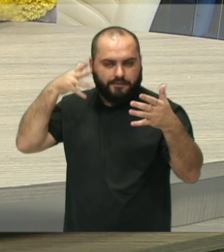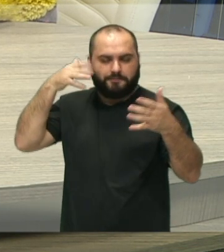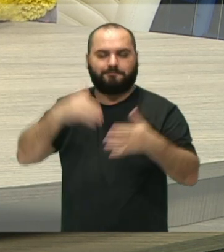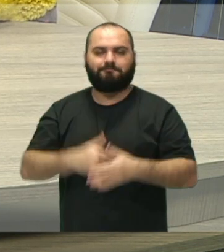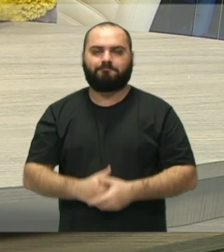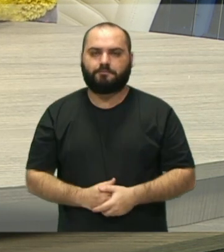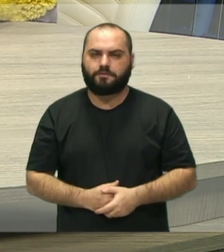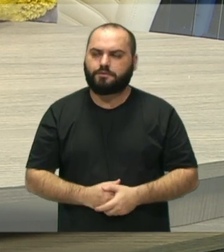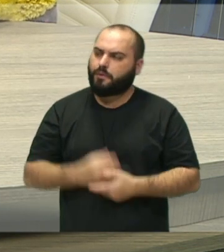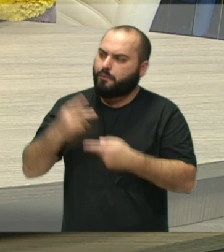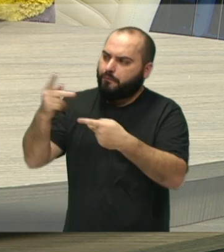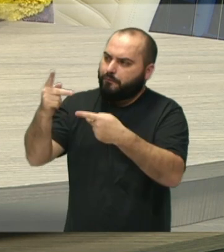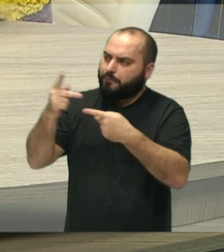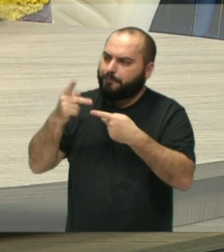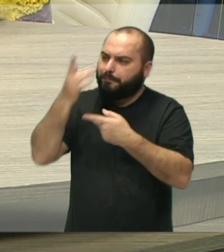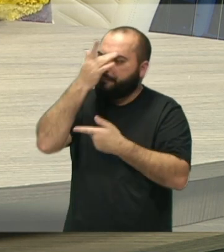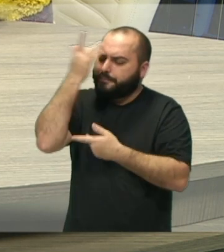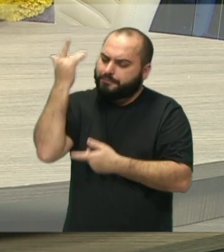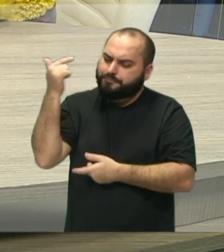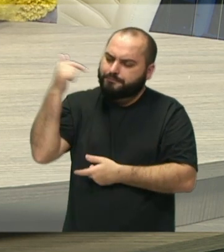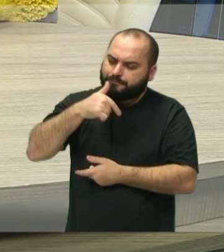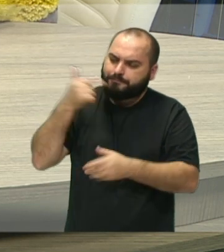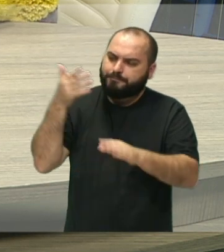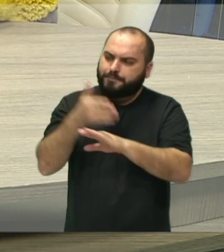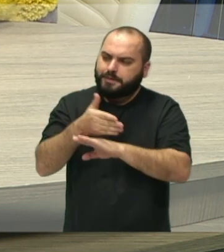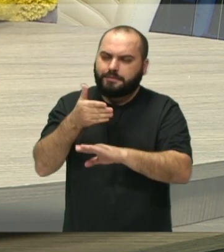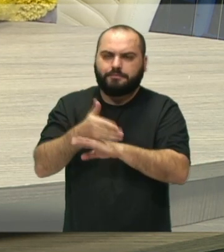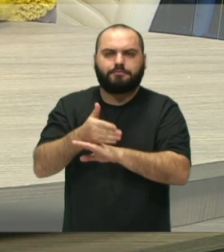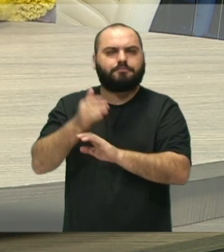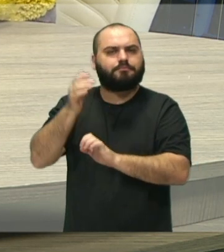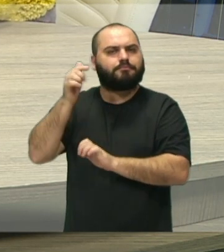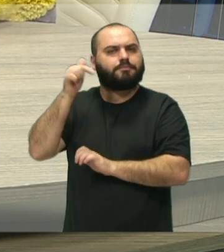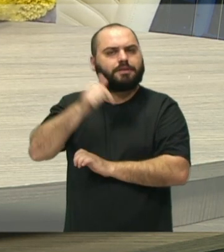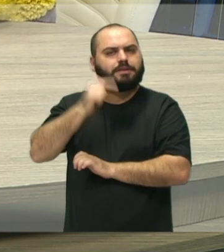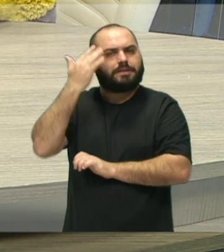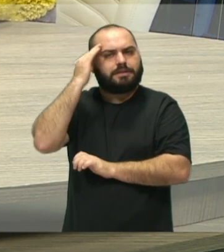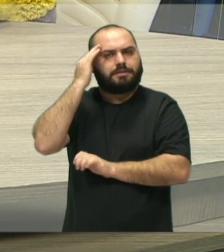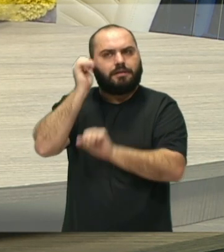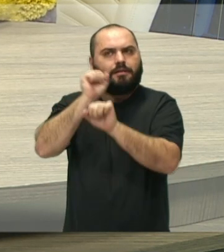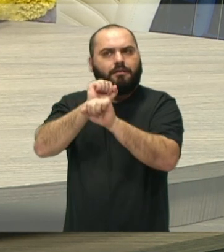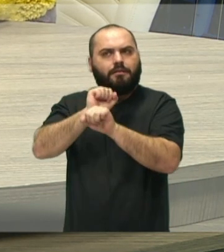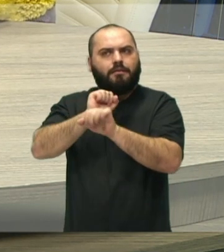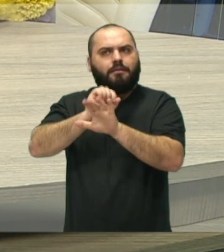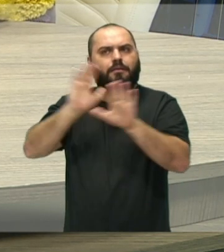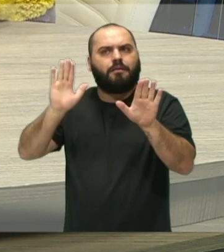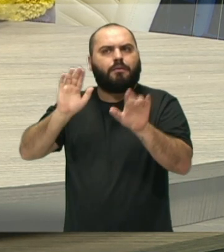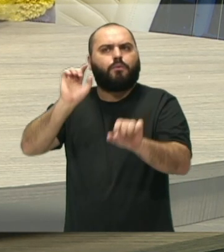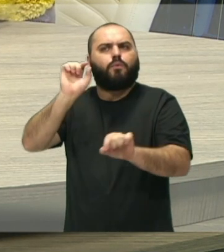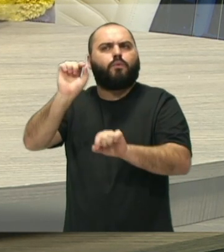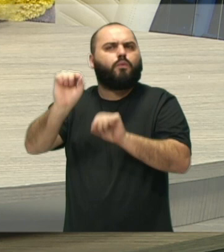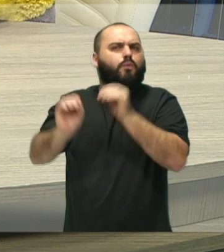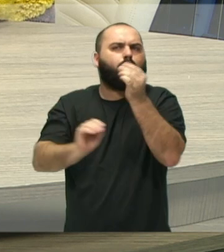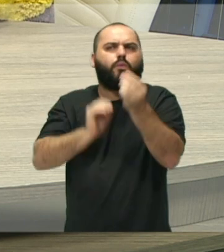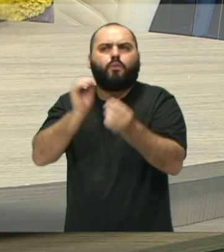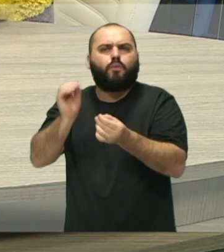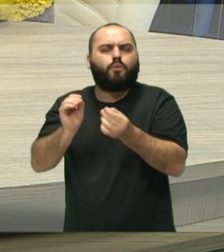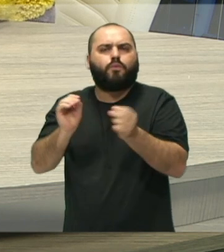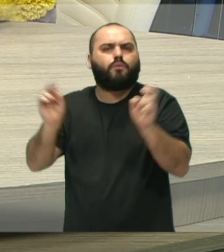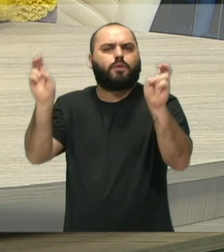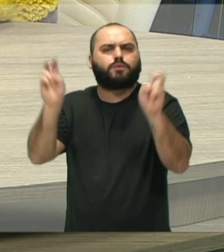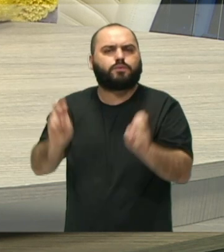Às vezes ele não vai só ter uma oportunidade de negócios, mas ele também vai entender um pouco mais como é que funciona a